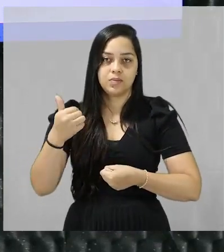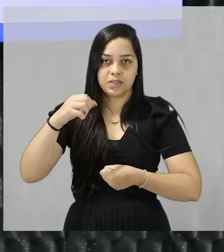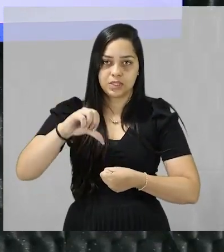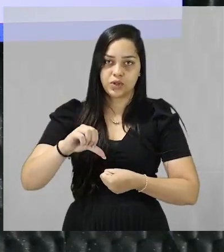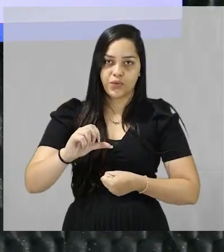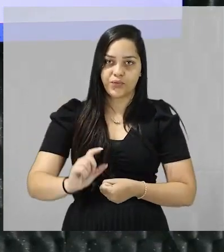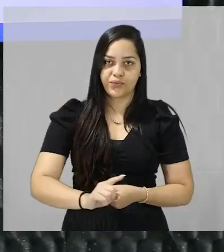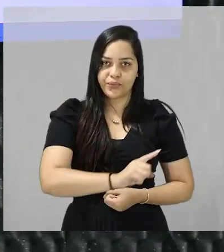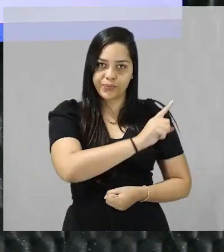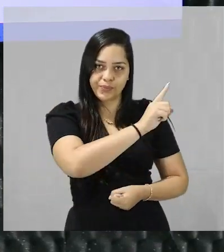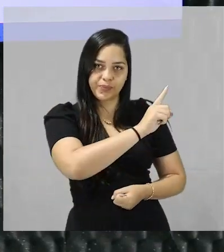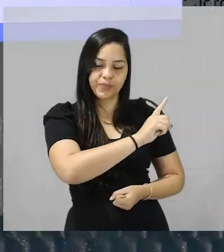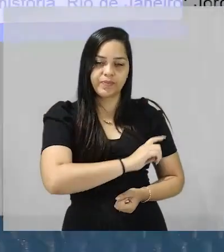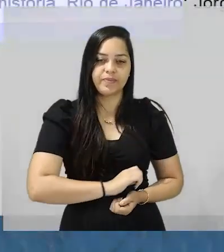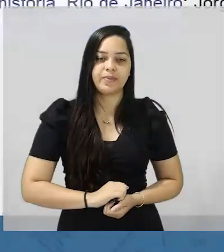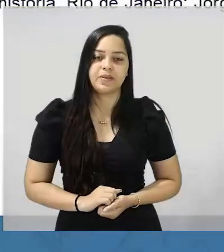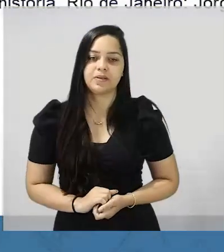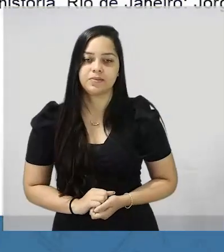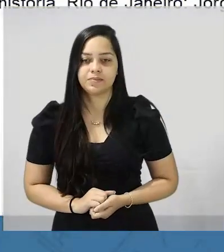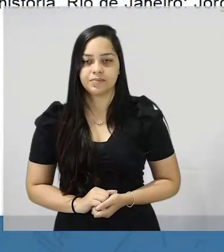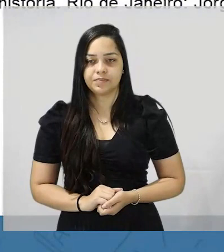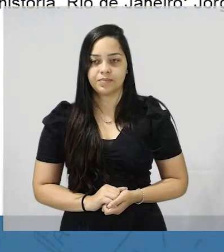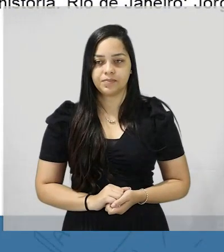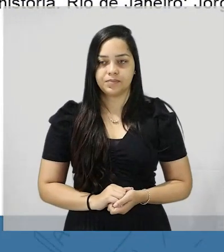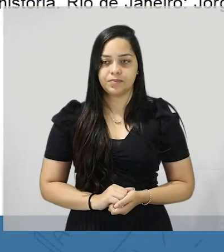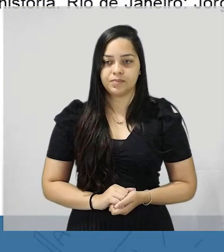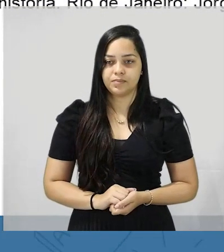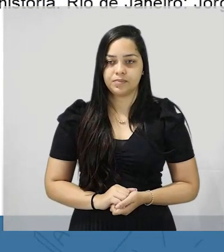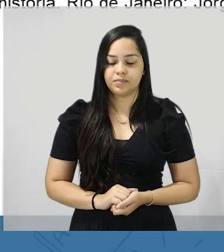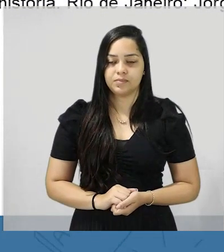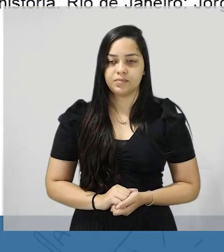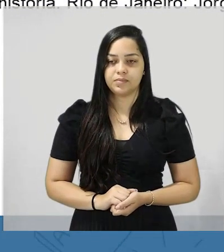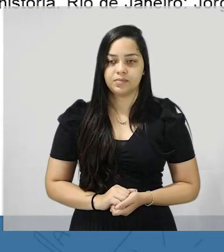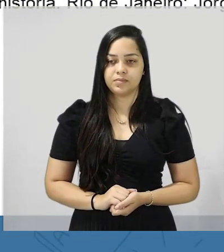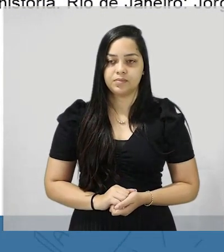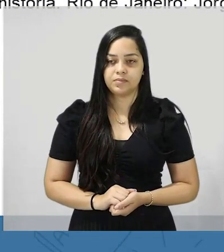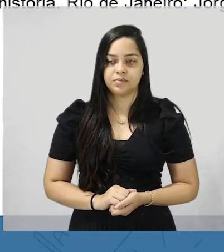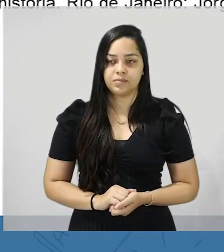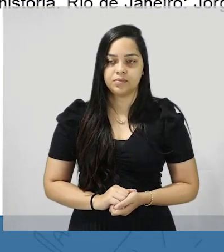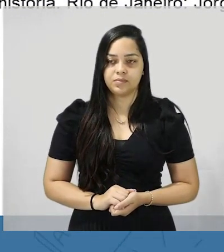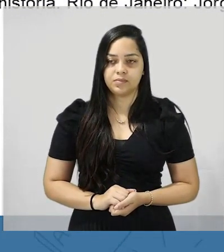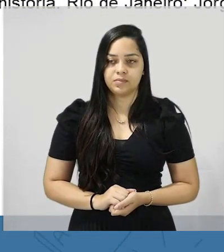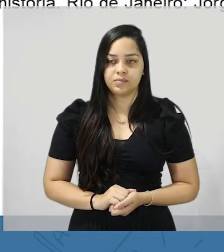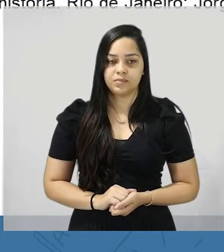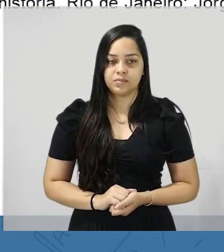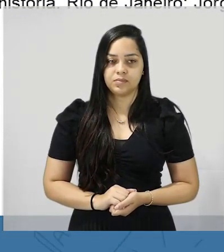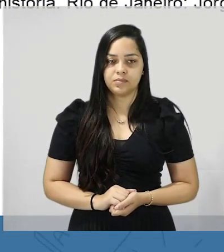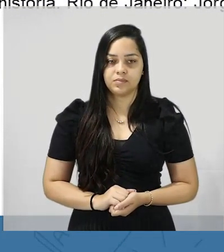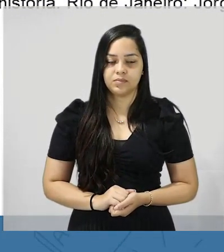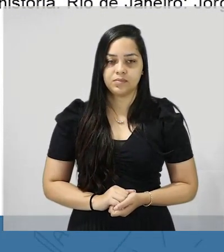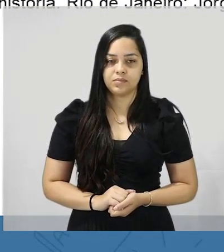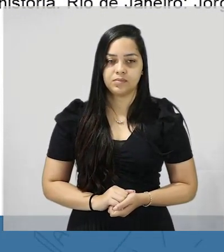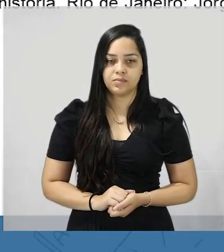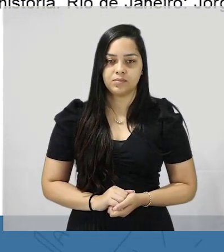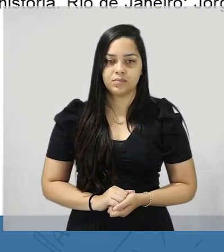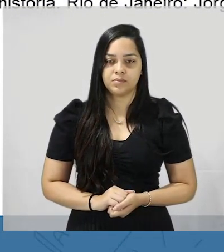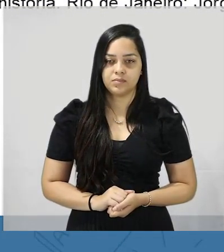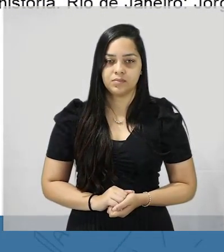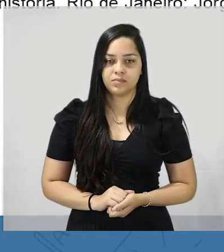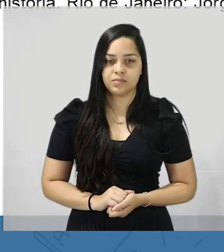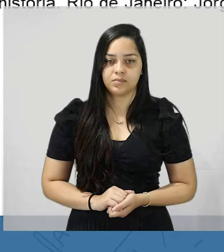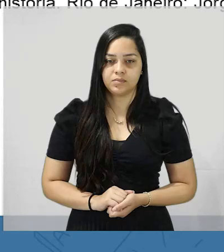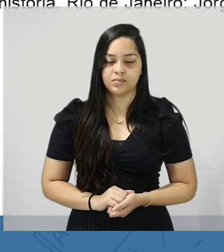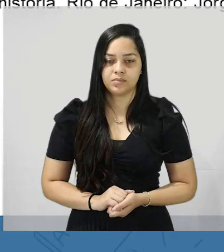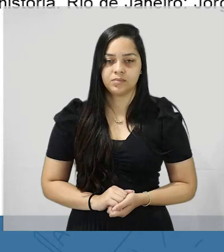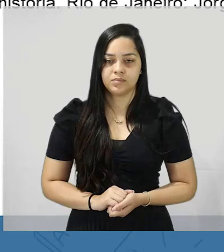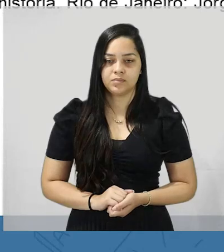As abelhas utilizam a sinalização química para distinguir a abelha rainha de uma